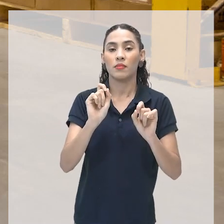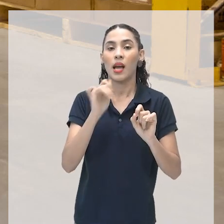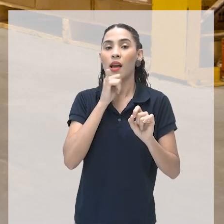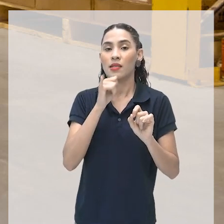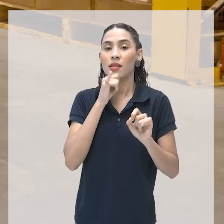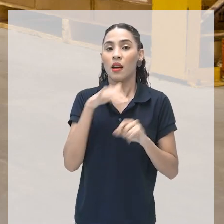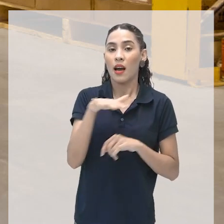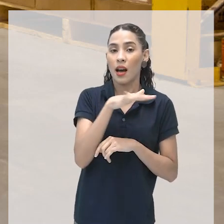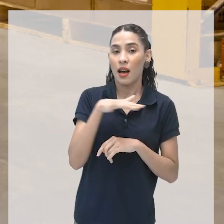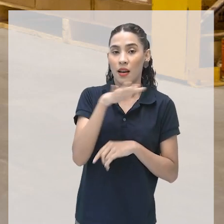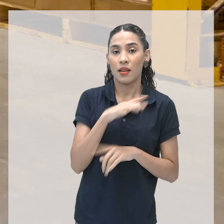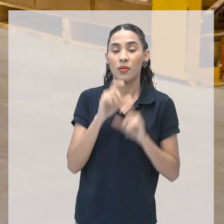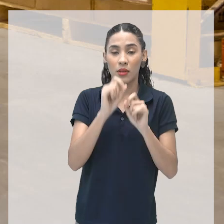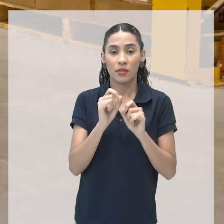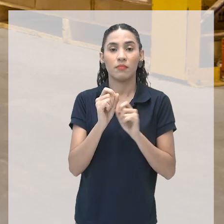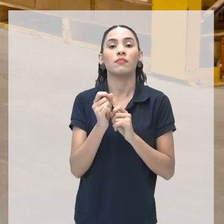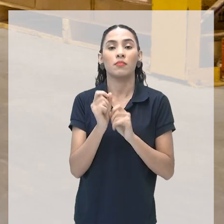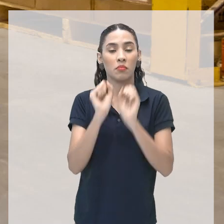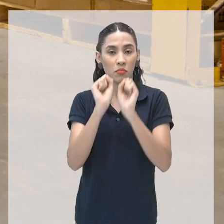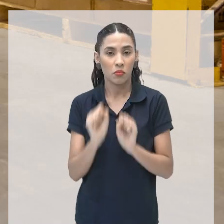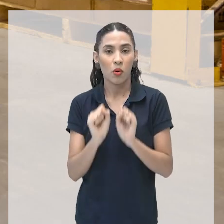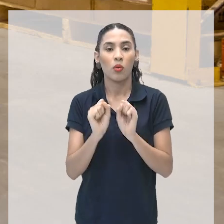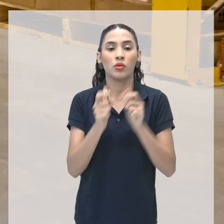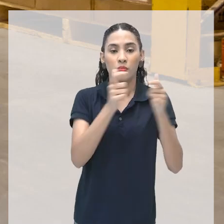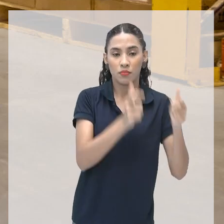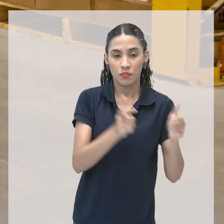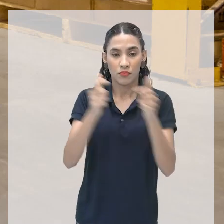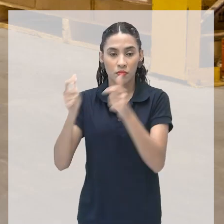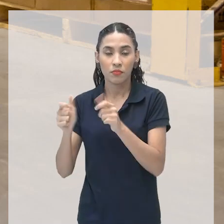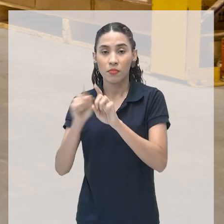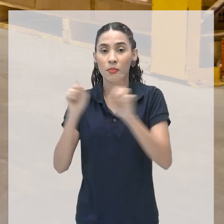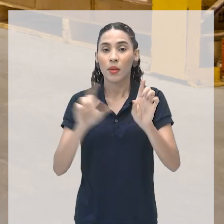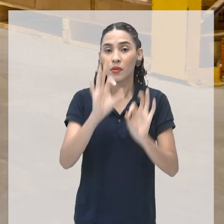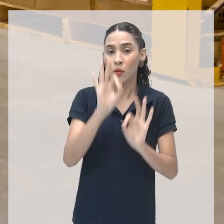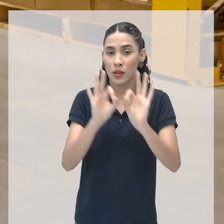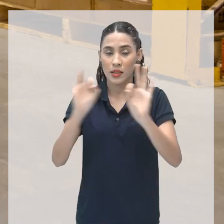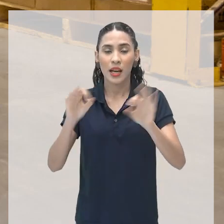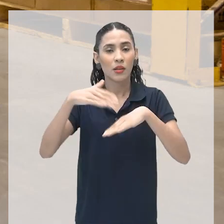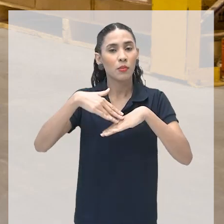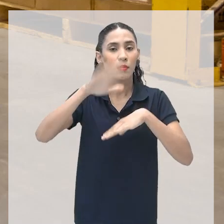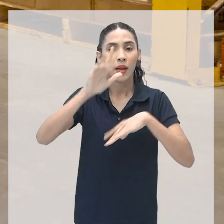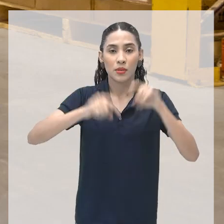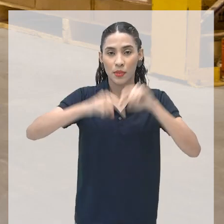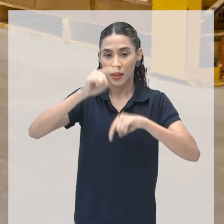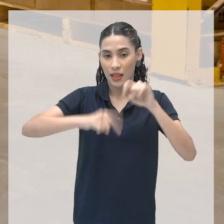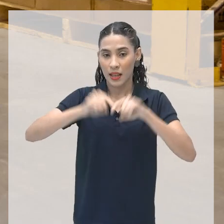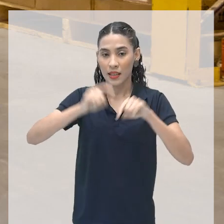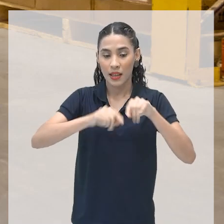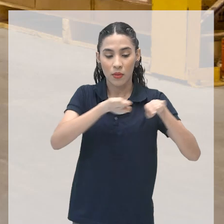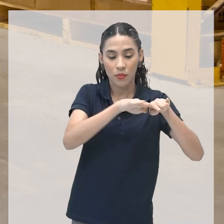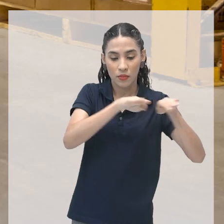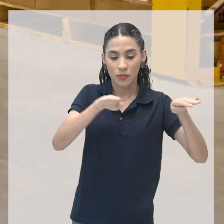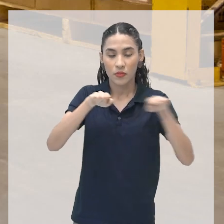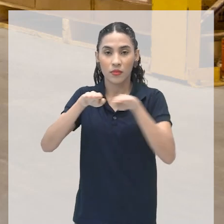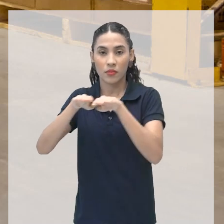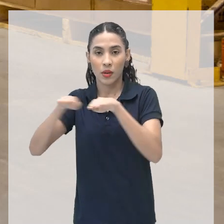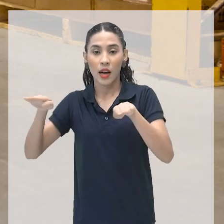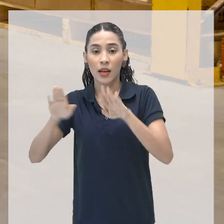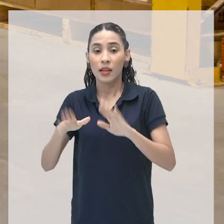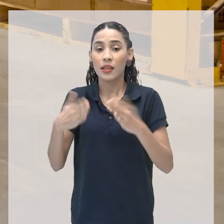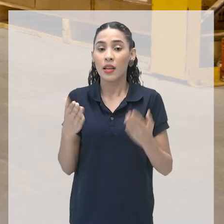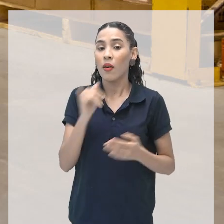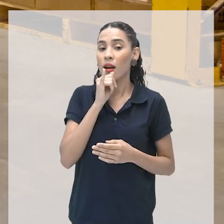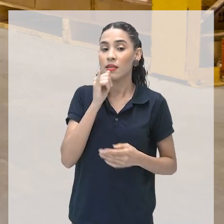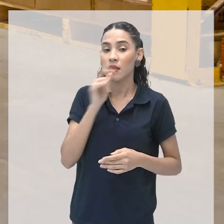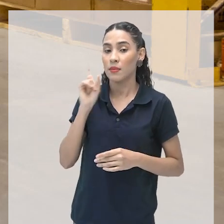mesma área seja ocupada, mas que sejam colocados aí mais produtos nessa área. Então, como